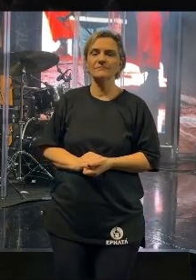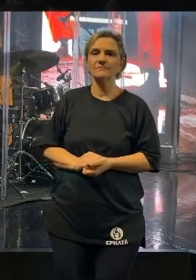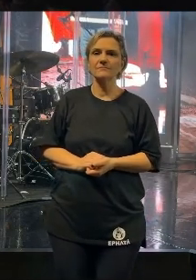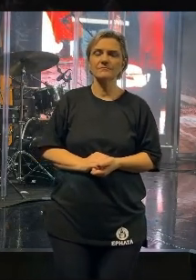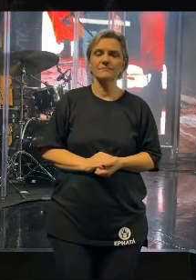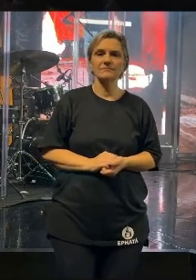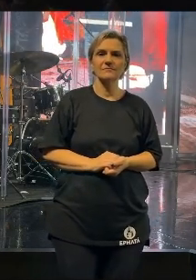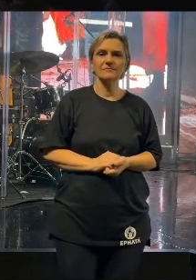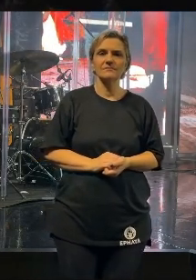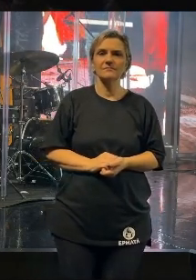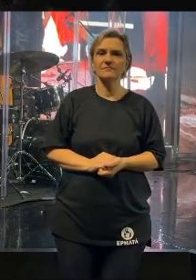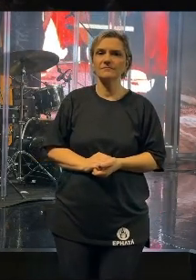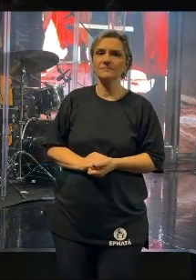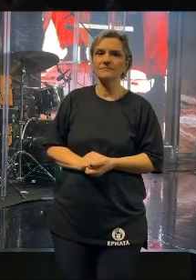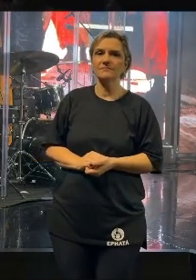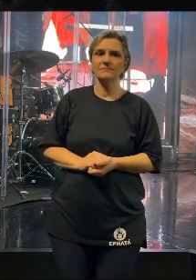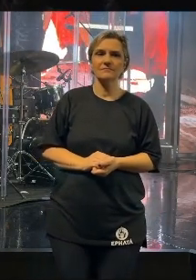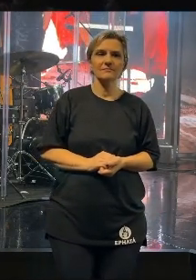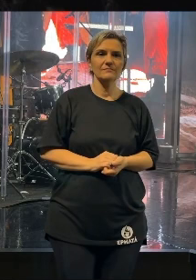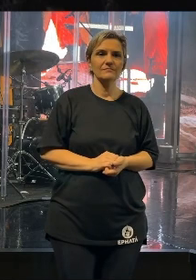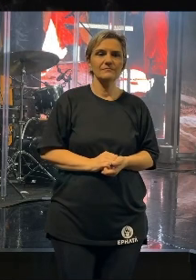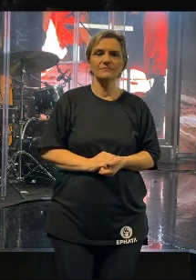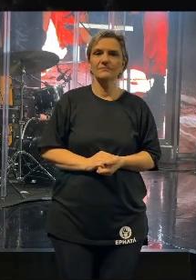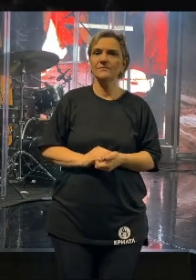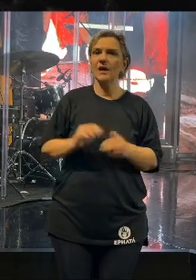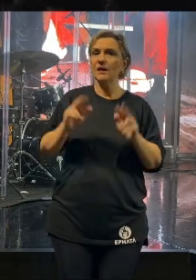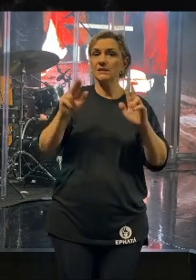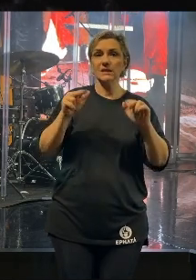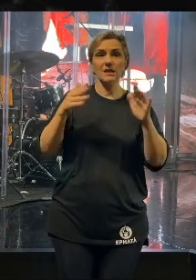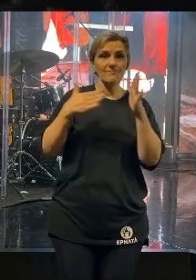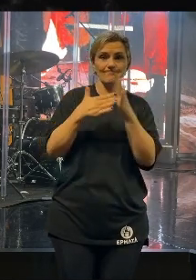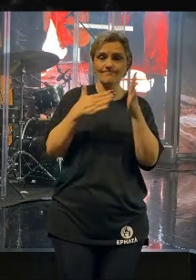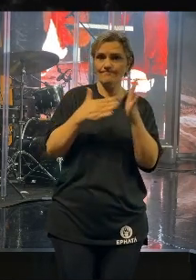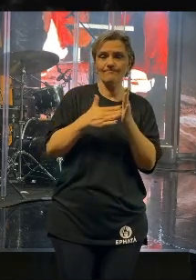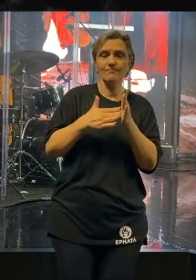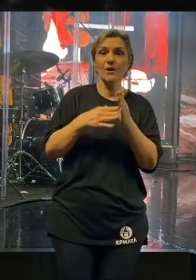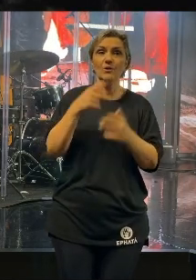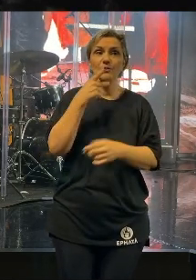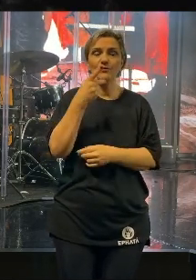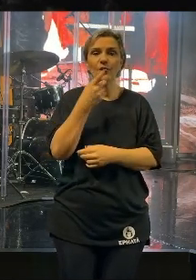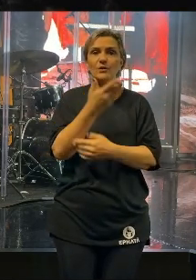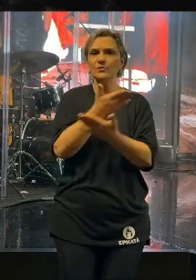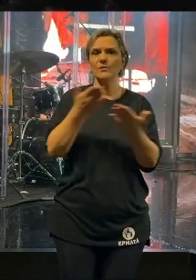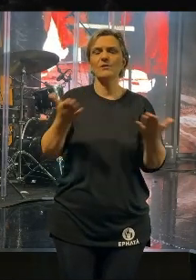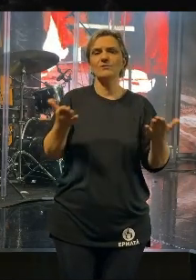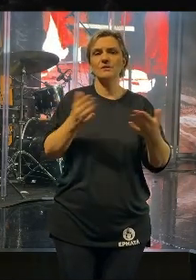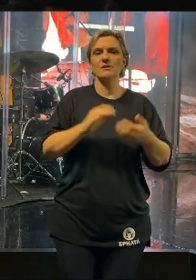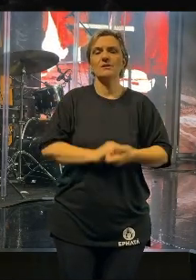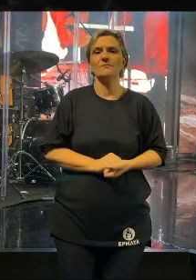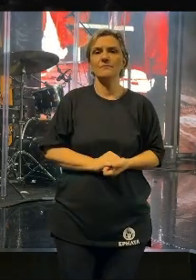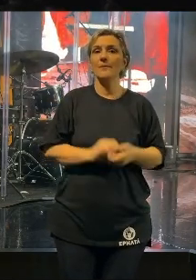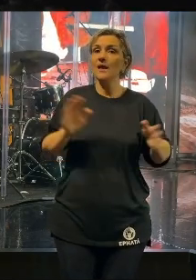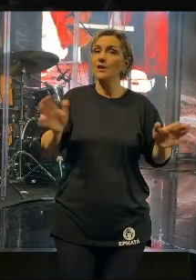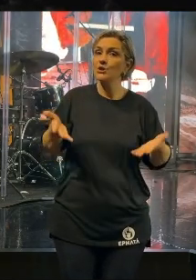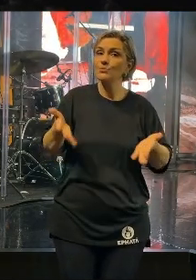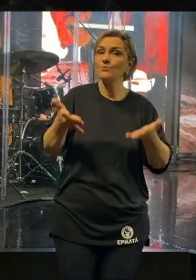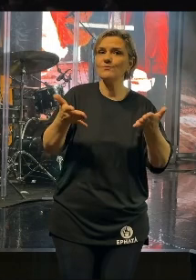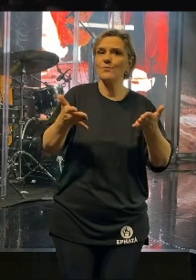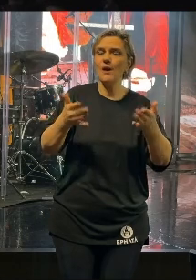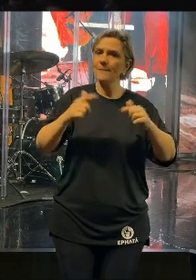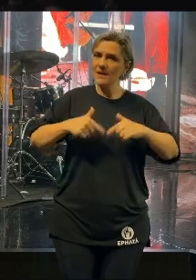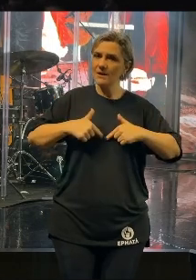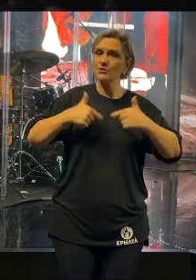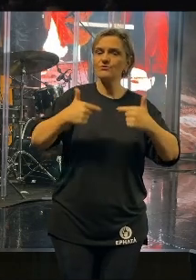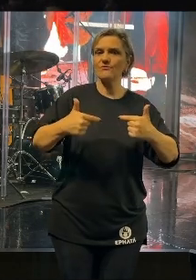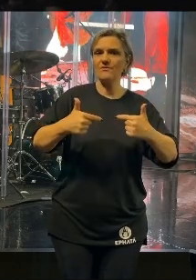ninguém impede. Ninguém impede. Eu estou falando isso para você, para te estimular, é para te